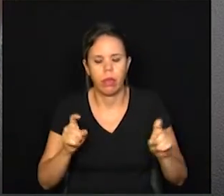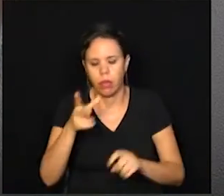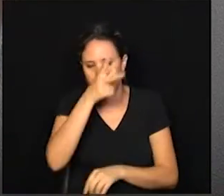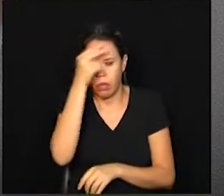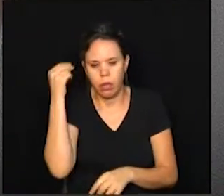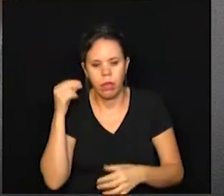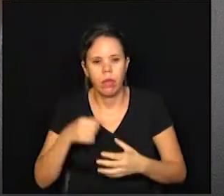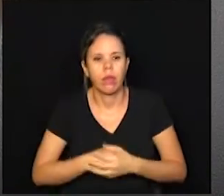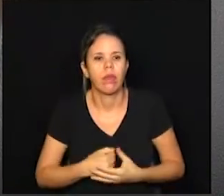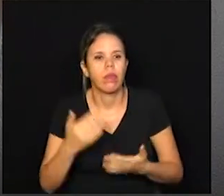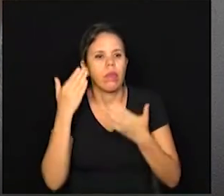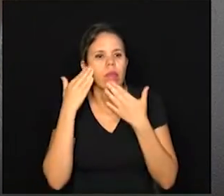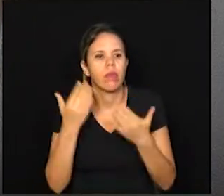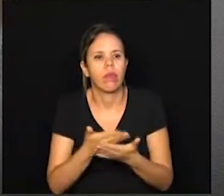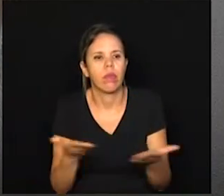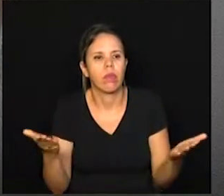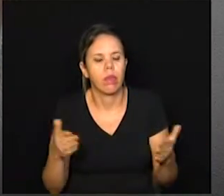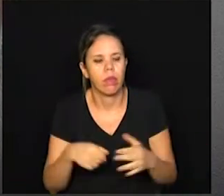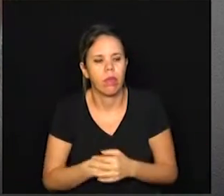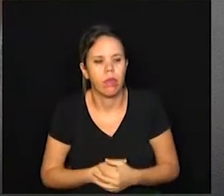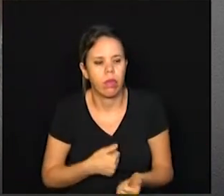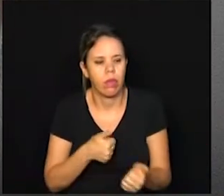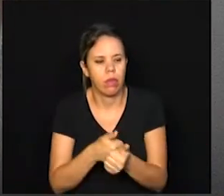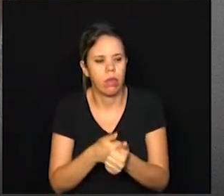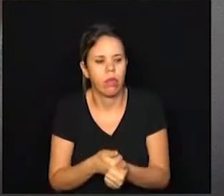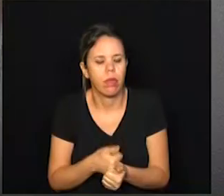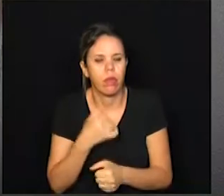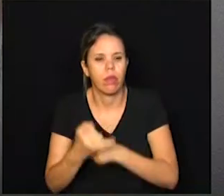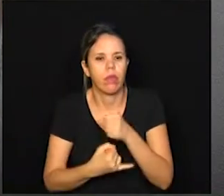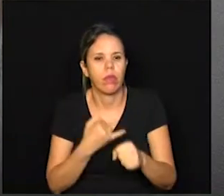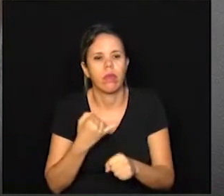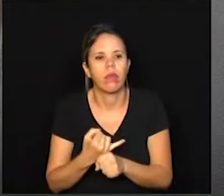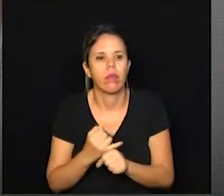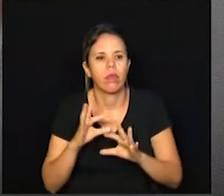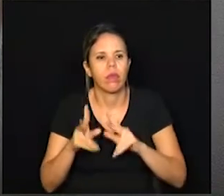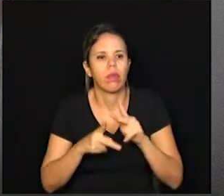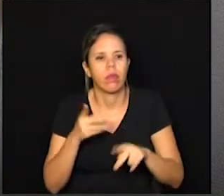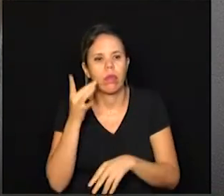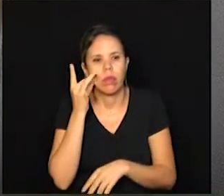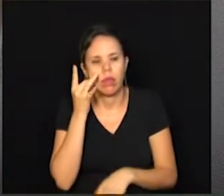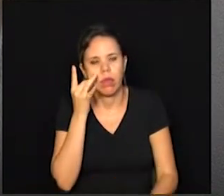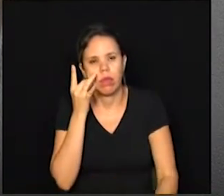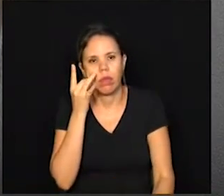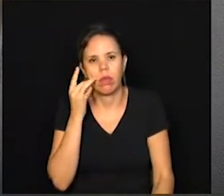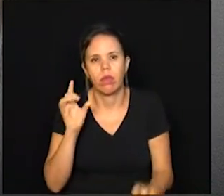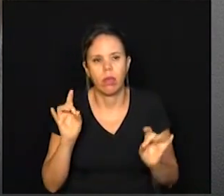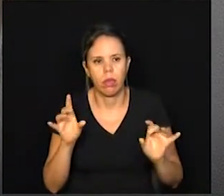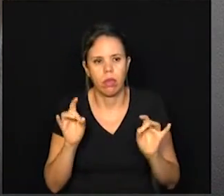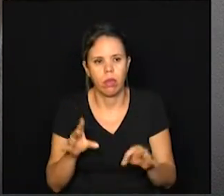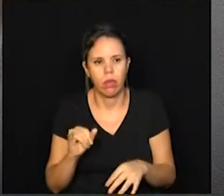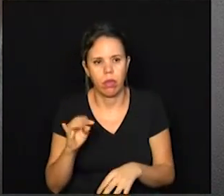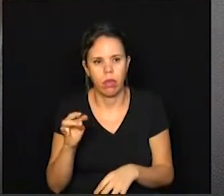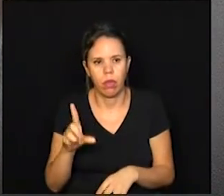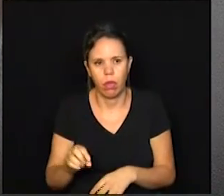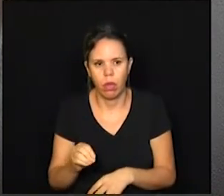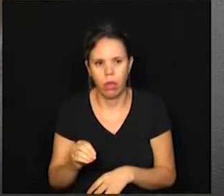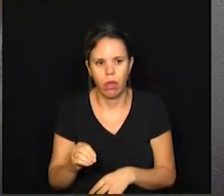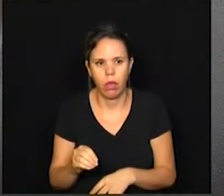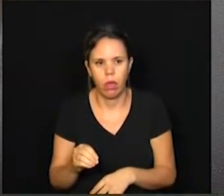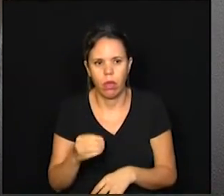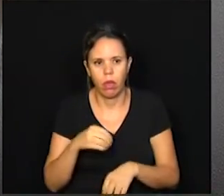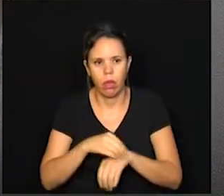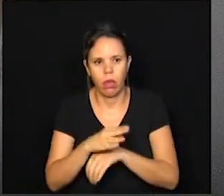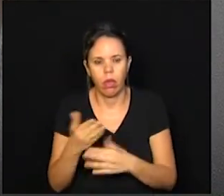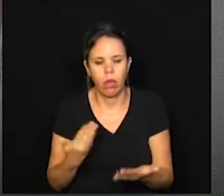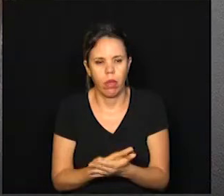pública, agradecendo você que nos acompanhou aí online, e todos os presentes, especialmente o senhor Ítalo, que nos deu essa